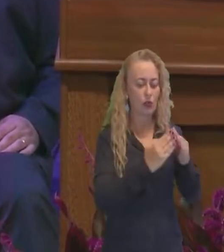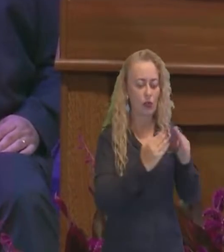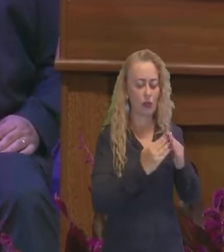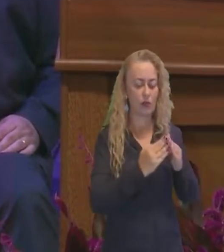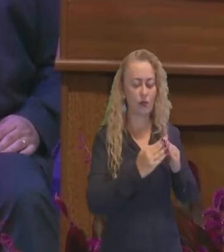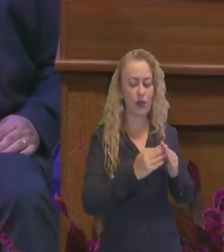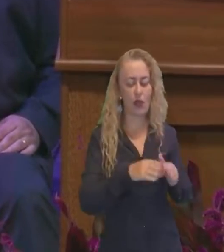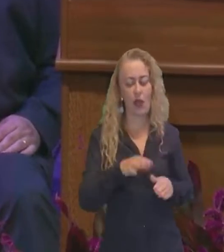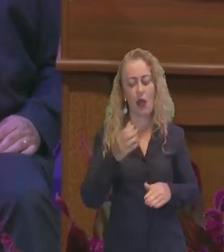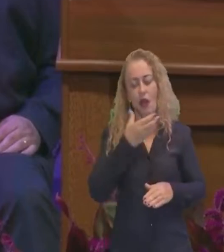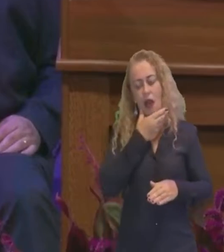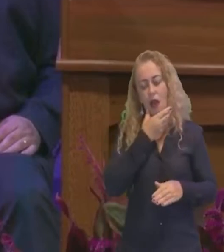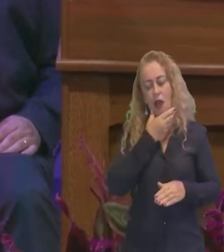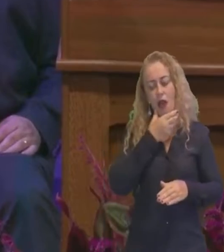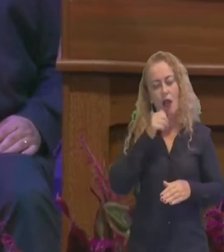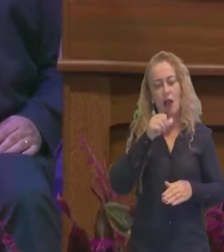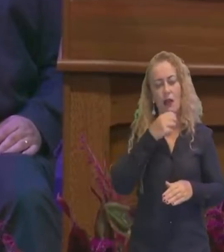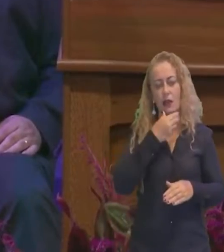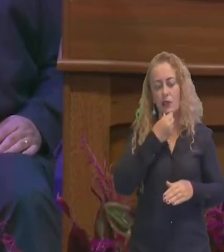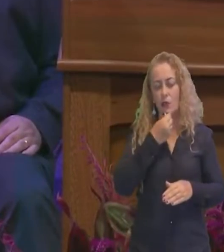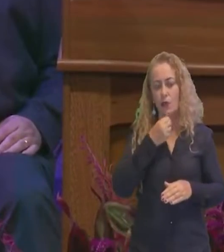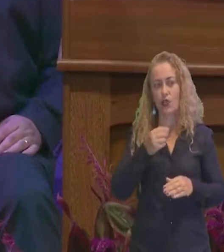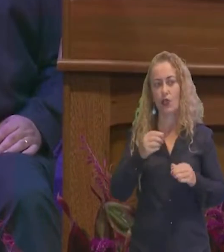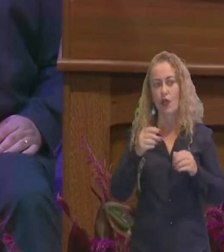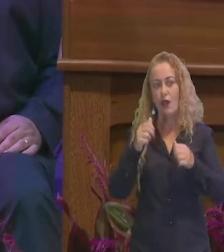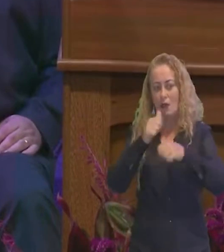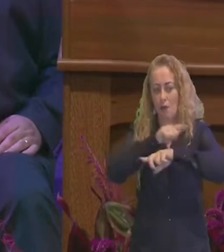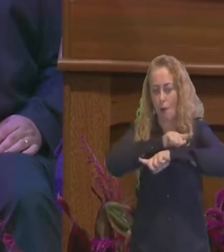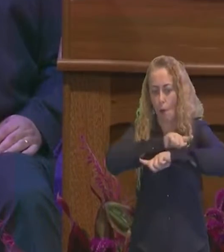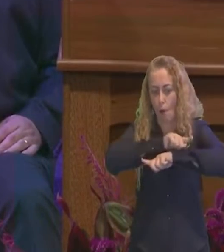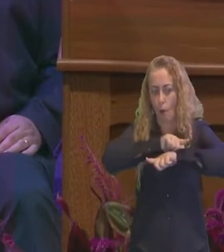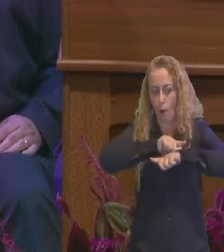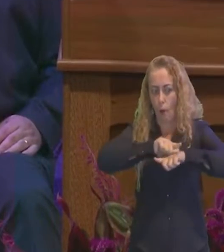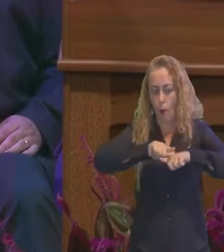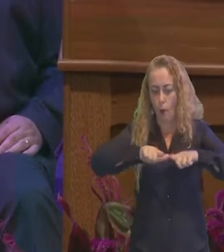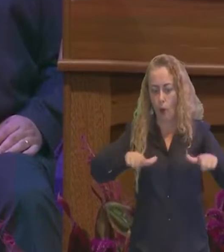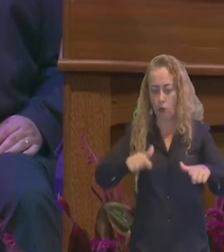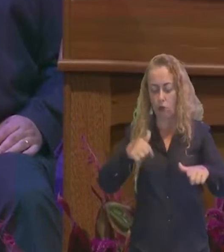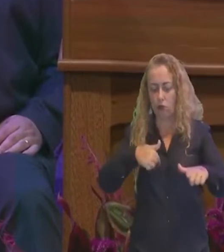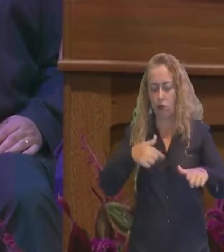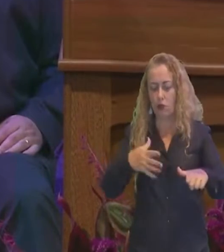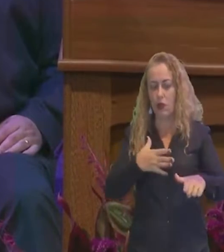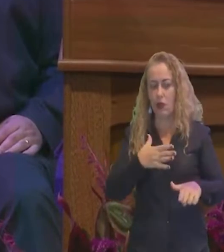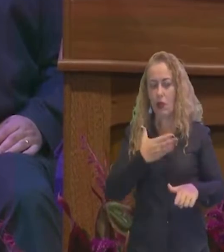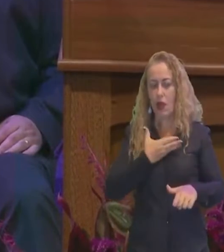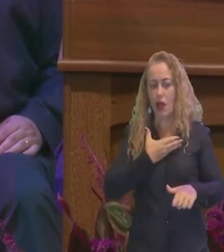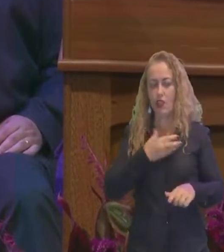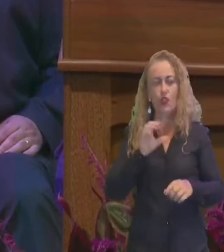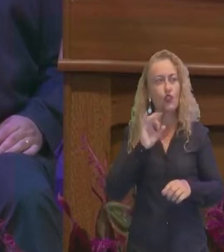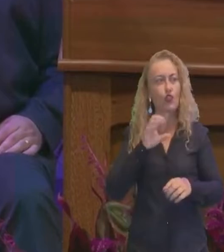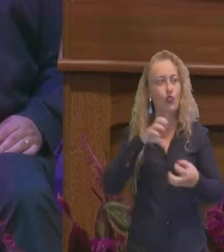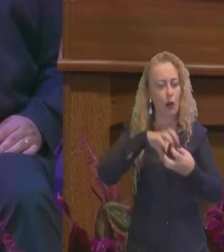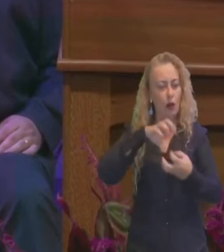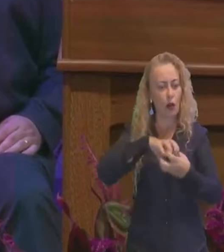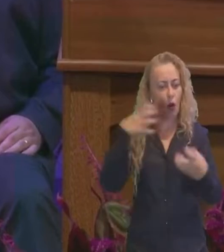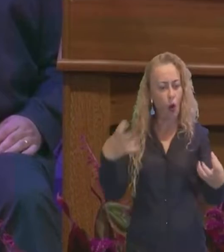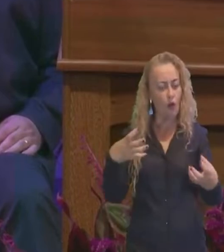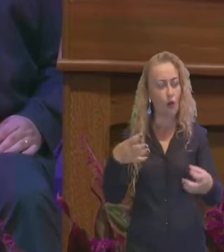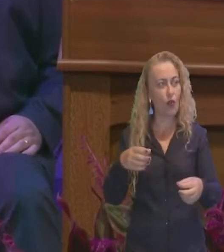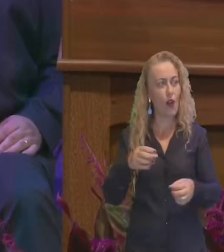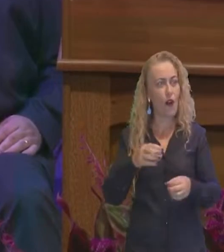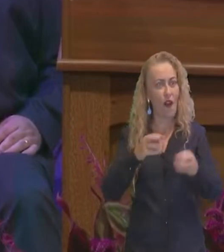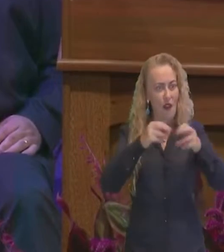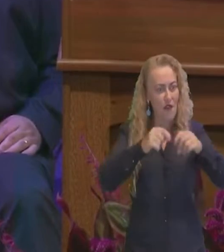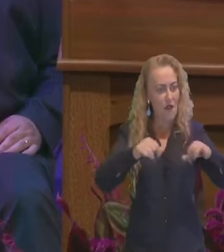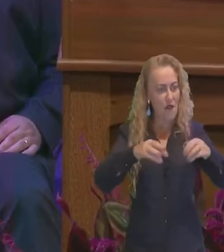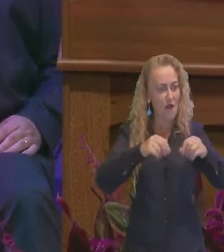casa, a não ser 2 ovos. Mas eu tenho um pacote de farinha. eu vou botar bastante farinha e não vai